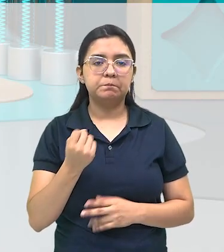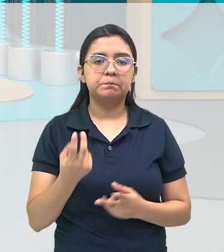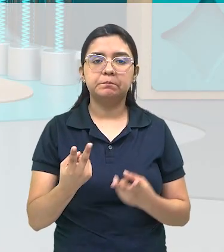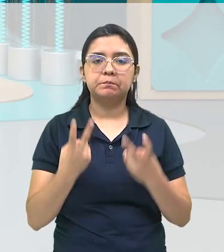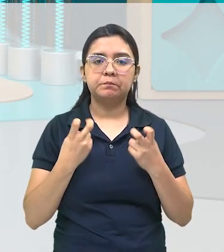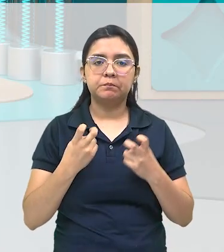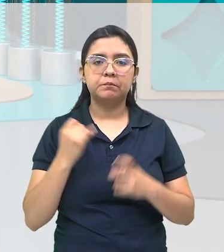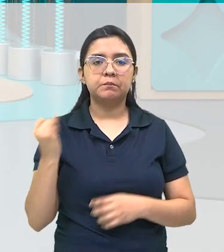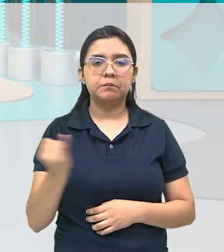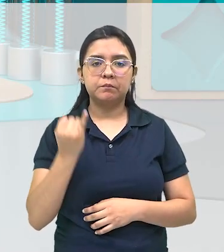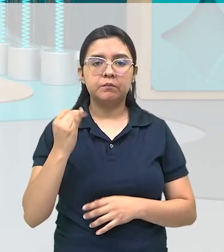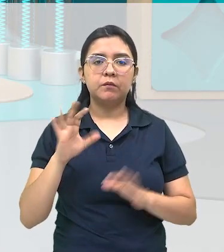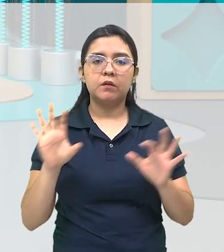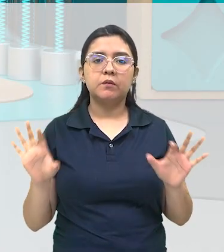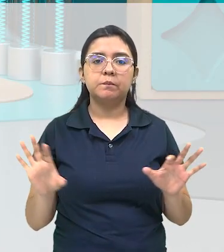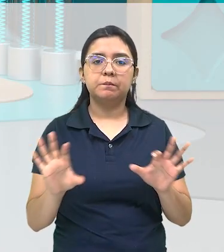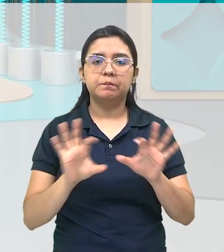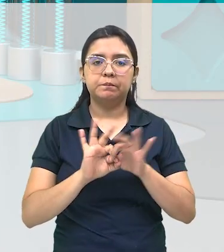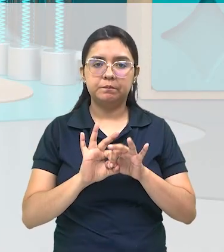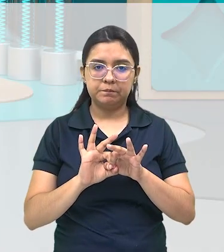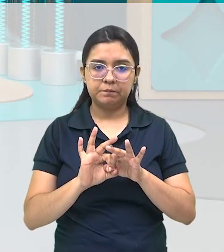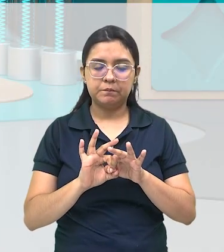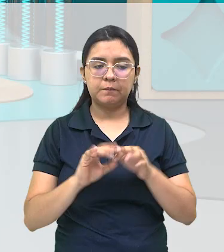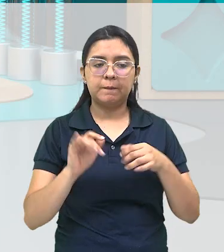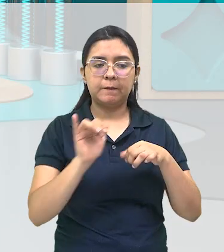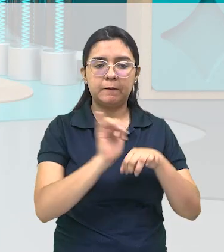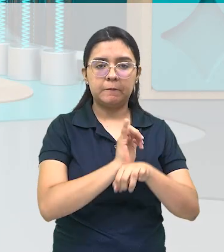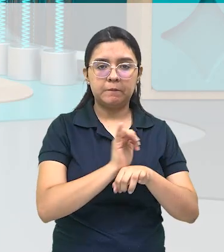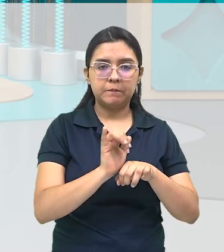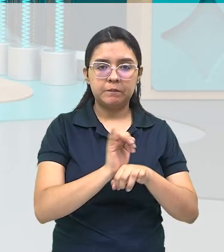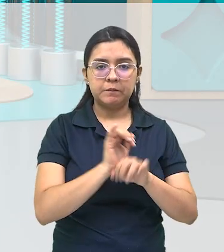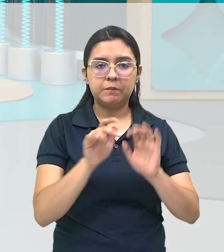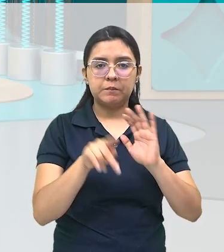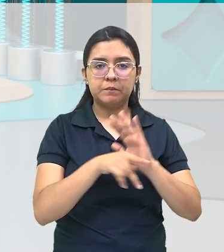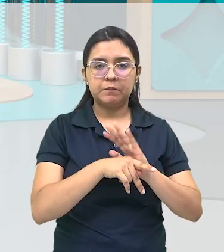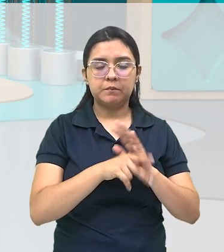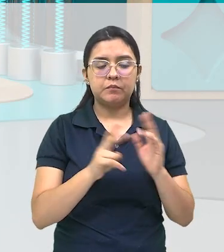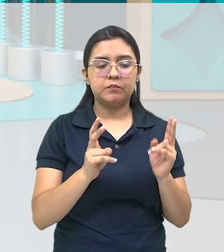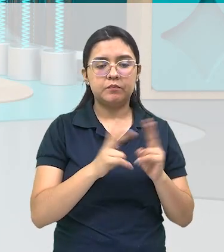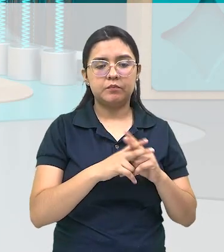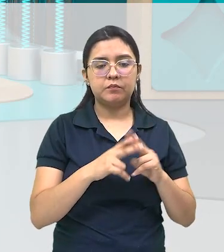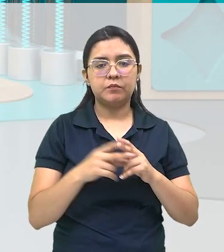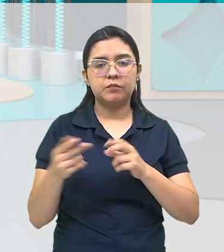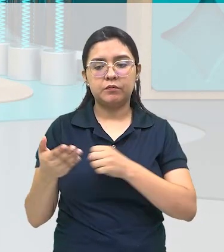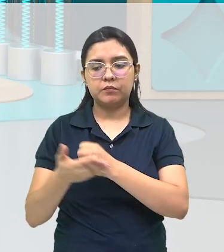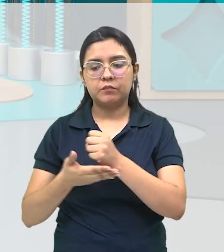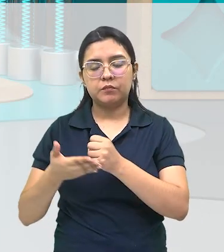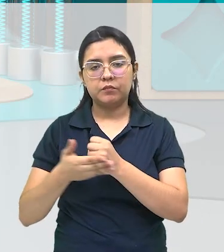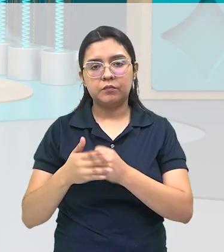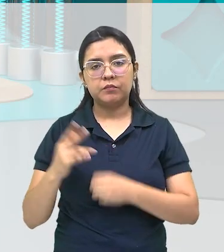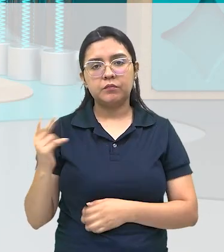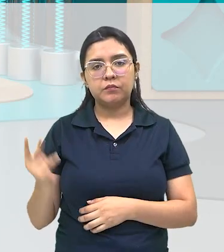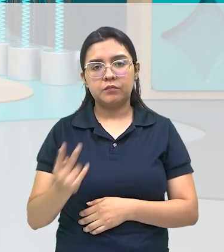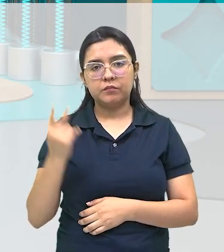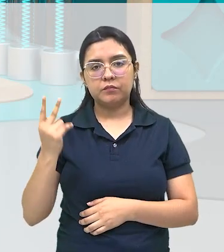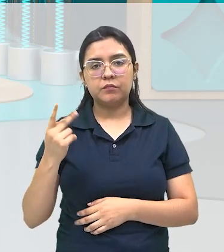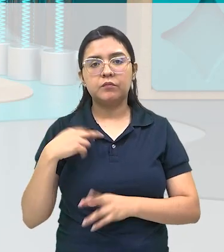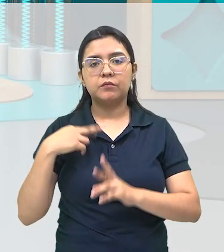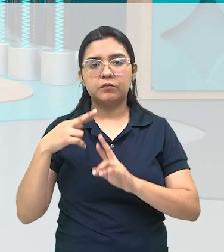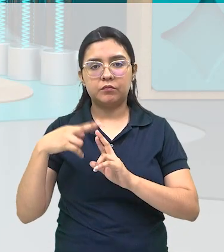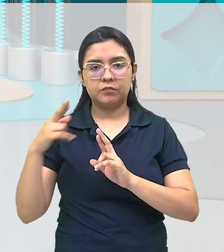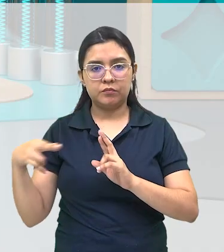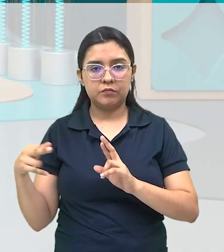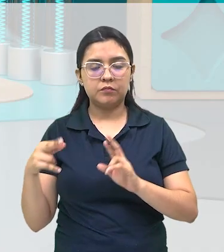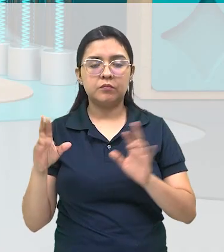isso e casou as duas coisas, as técnicas, né, de luta com os princípios e valores da religião dele.